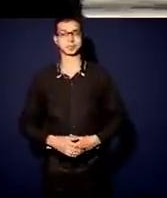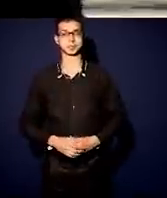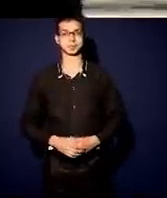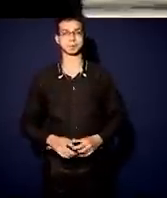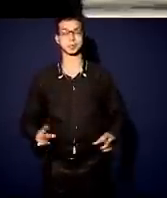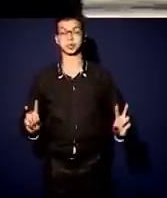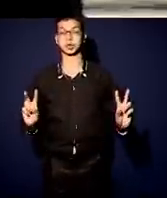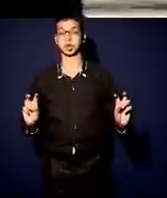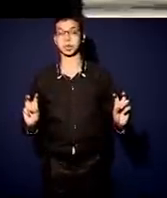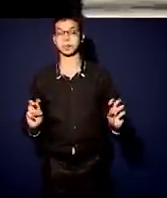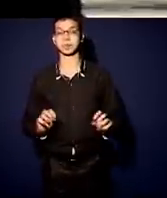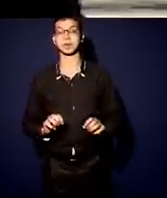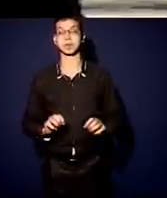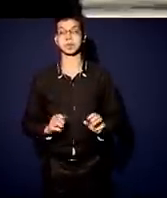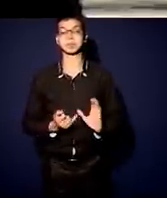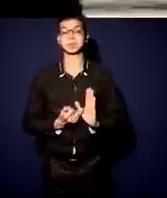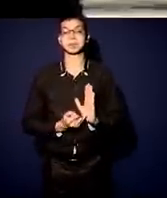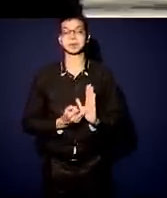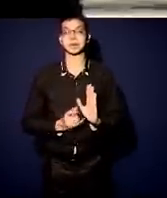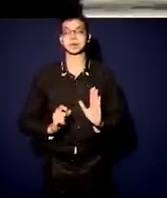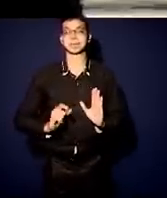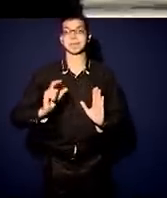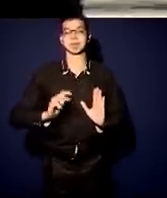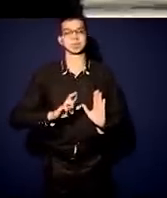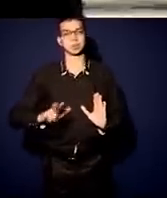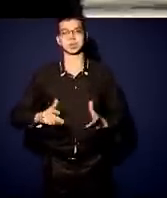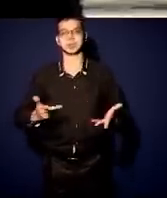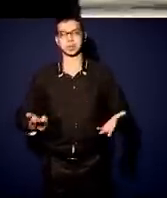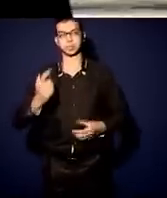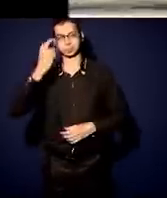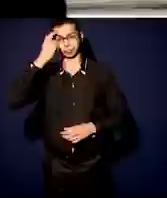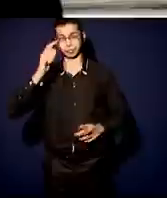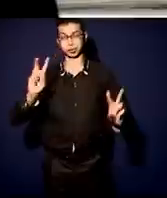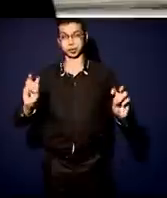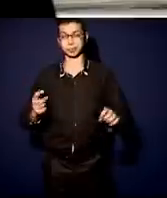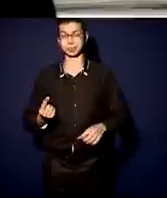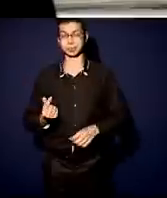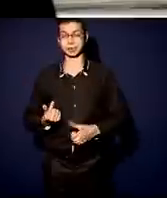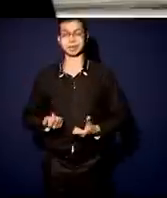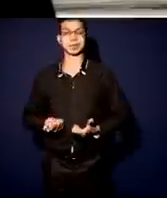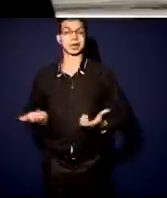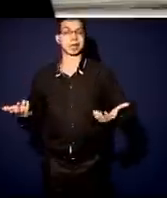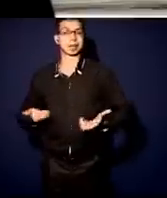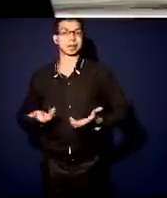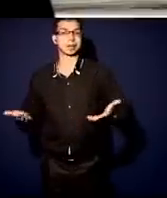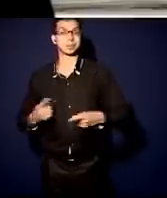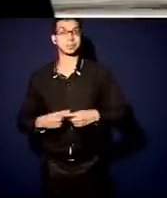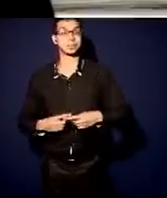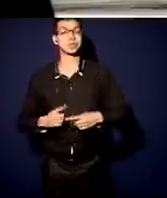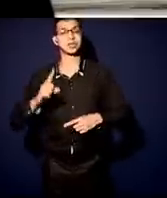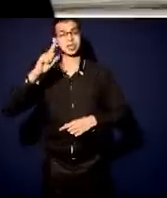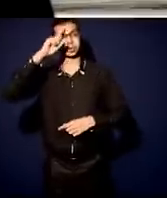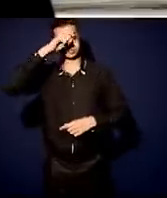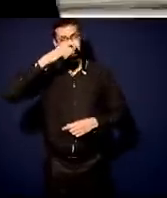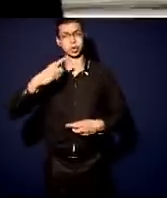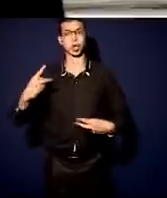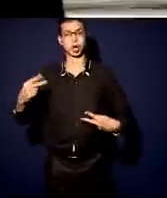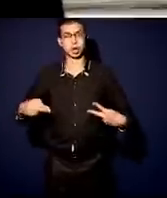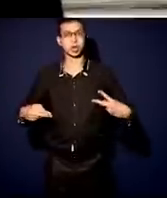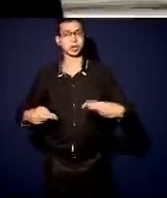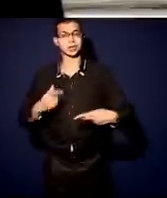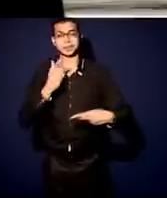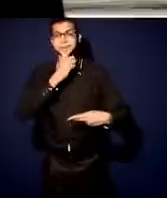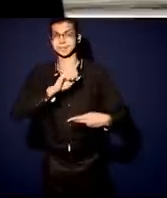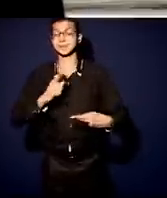você não pretende subir teria que vir alguma coisa do gasto que normalmente a gente tem enfrentado bastante dificuldade né para cortar o gasto Então queria saber